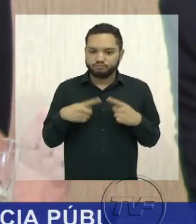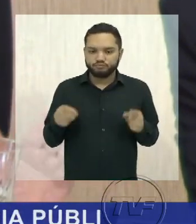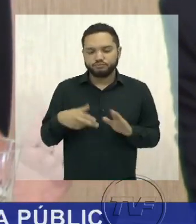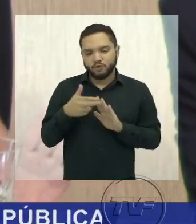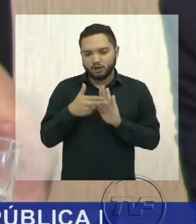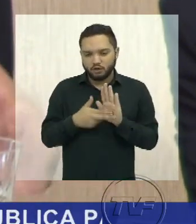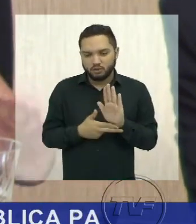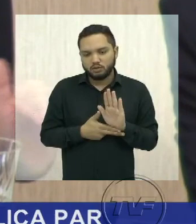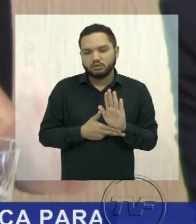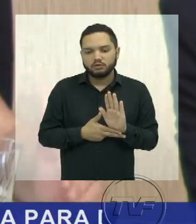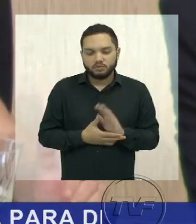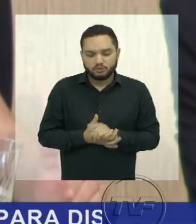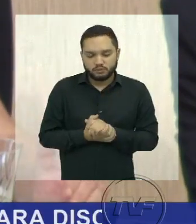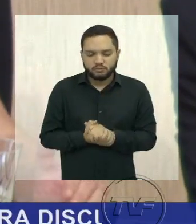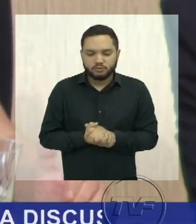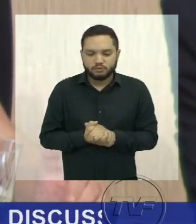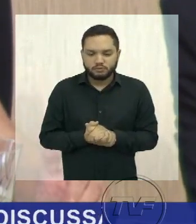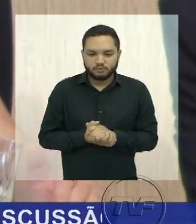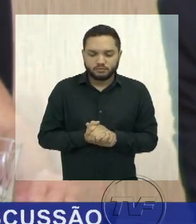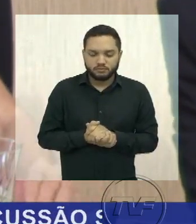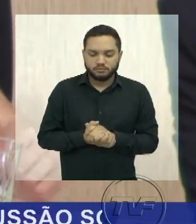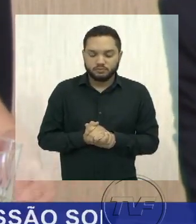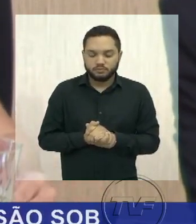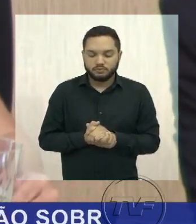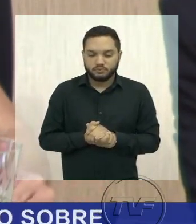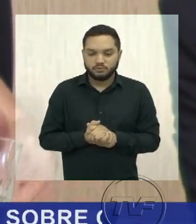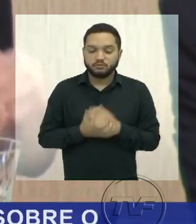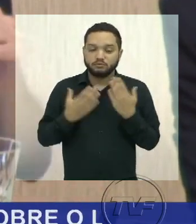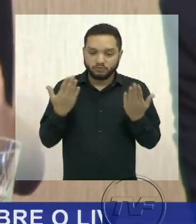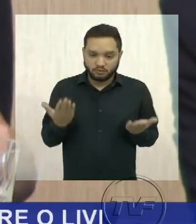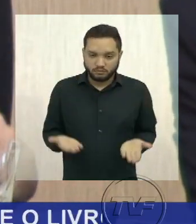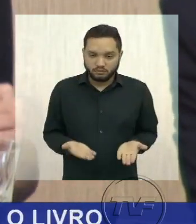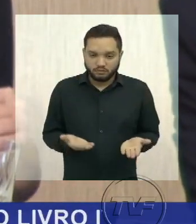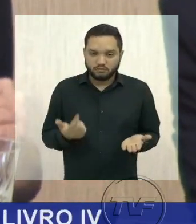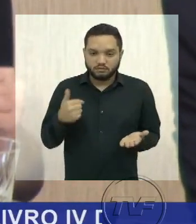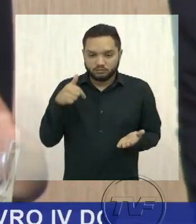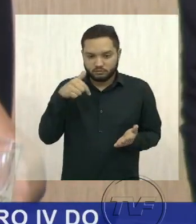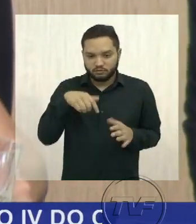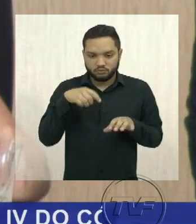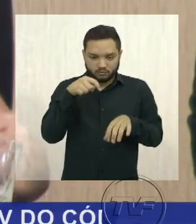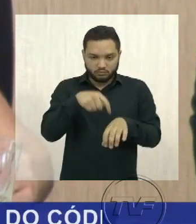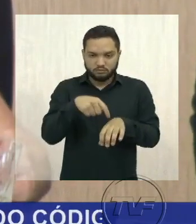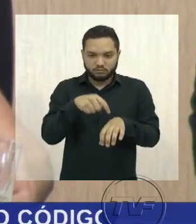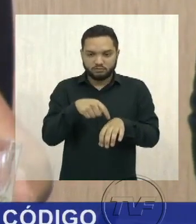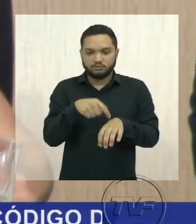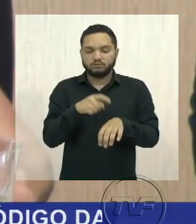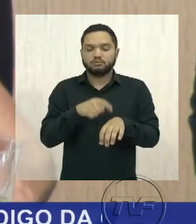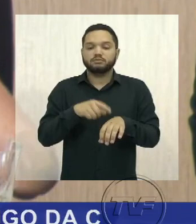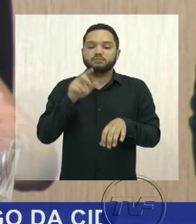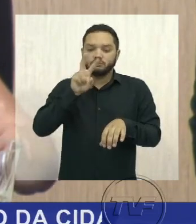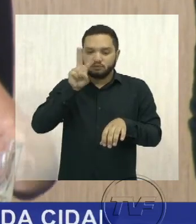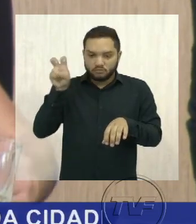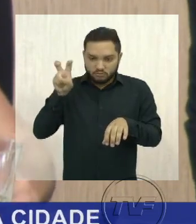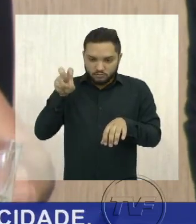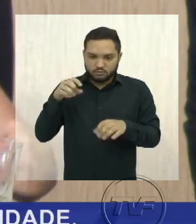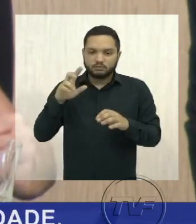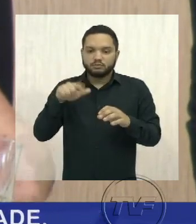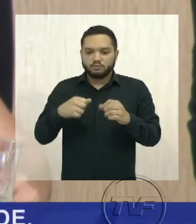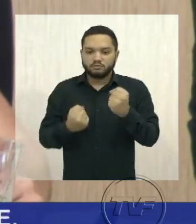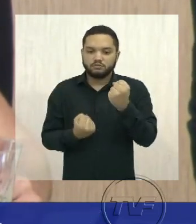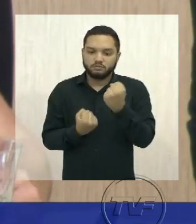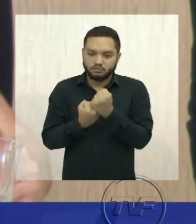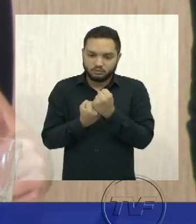que está sendo solicitado. Então, essa célula, ela diz respeito a isso, ela é de